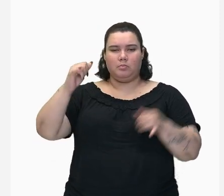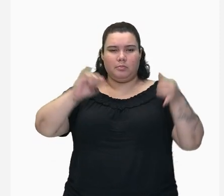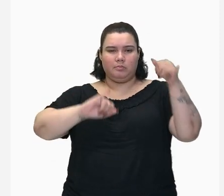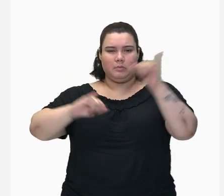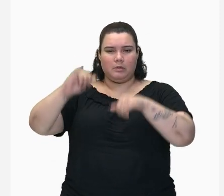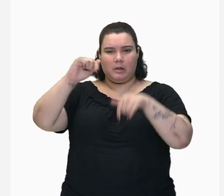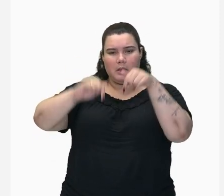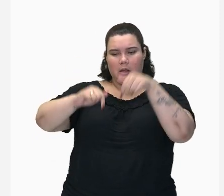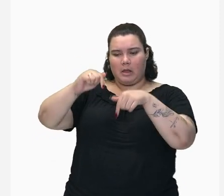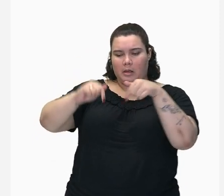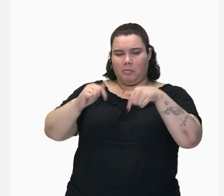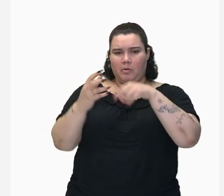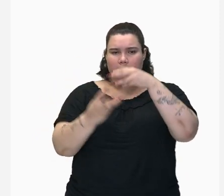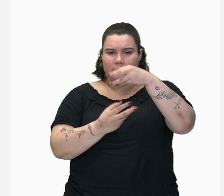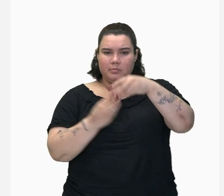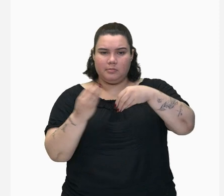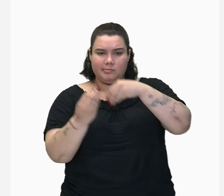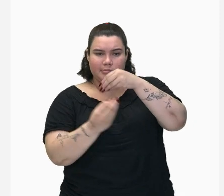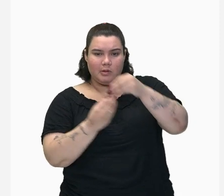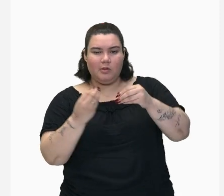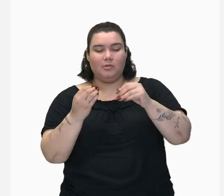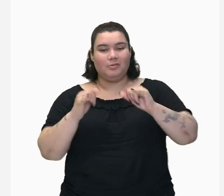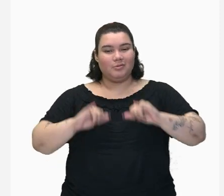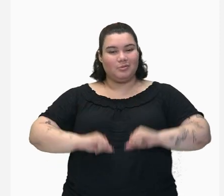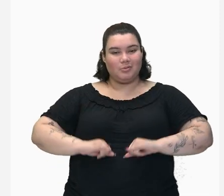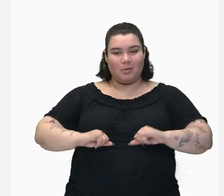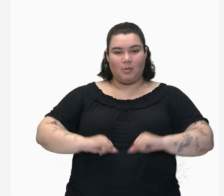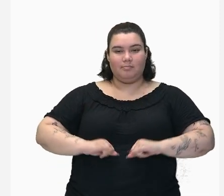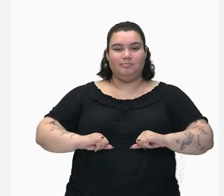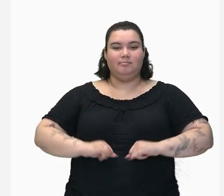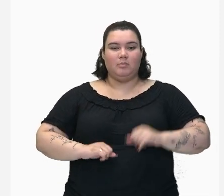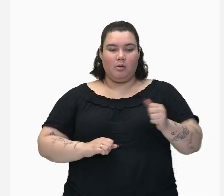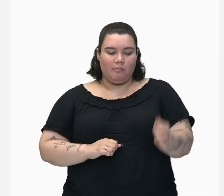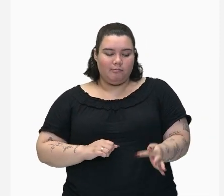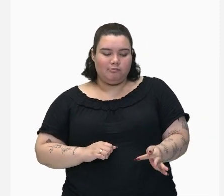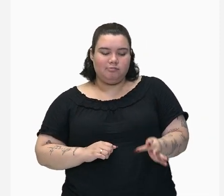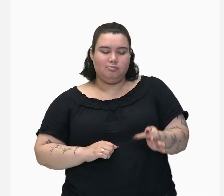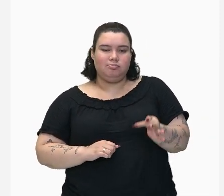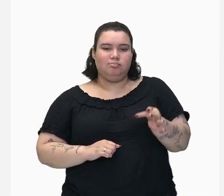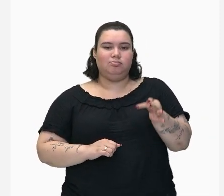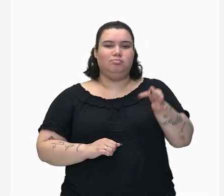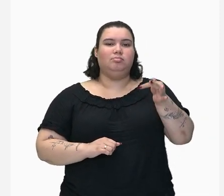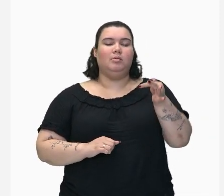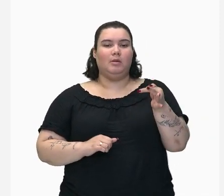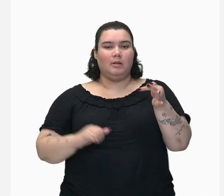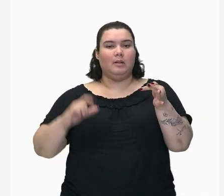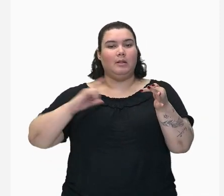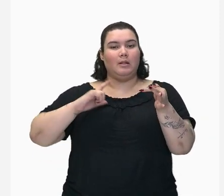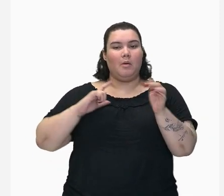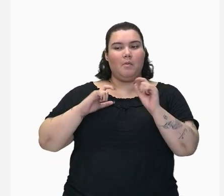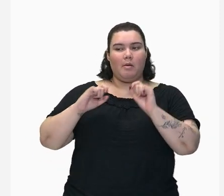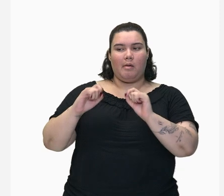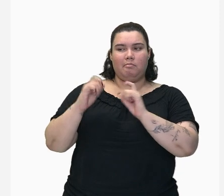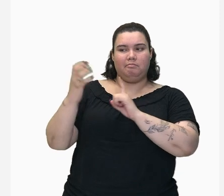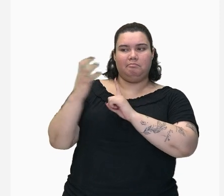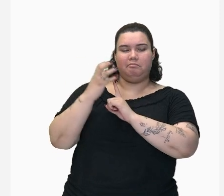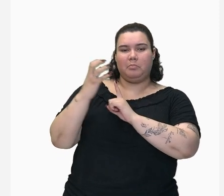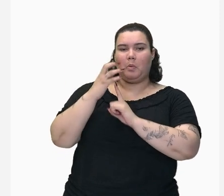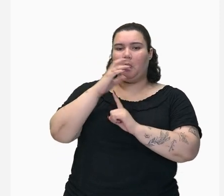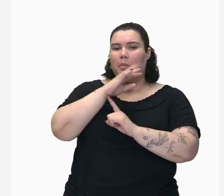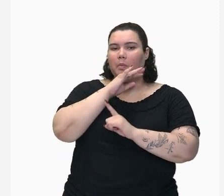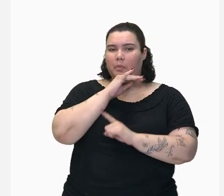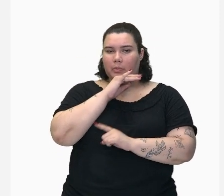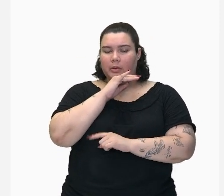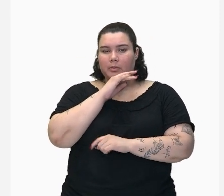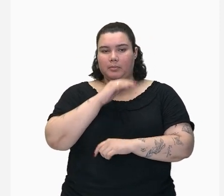monstro da escuridão e rutilância, sofro desde a epigênese da infância a influência má dos signos